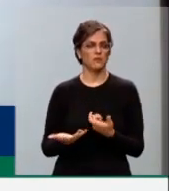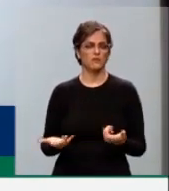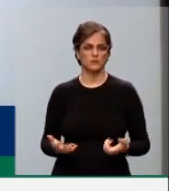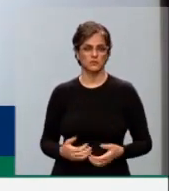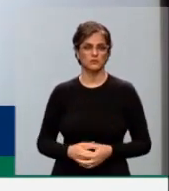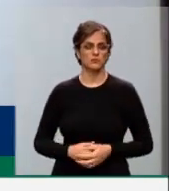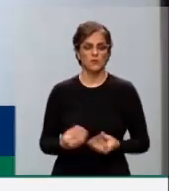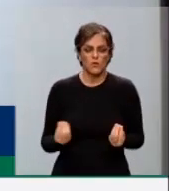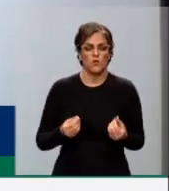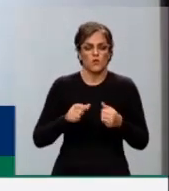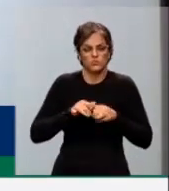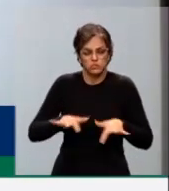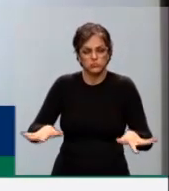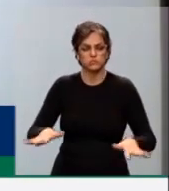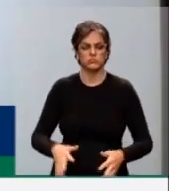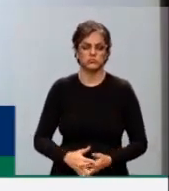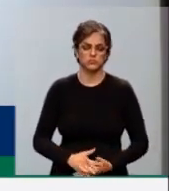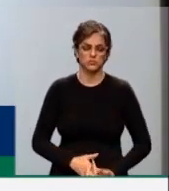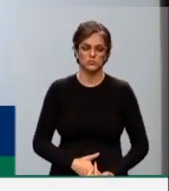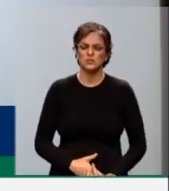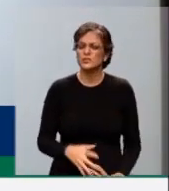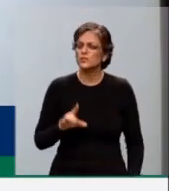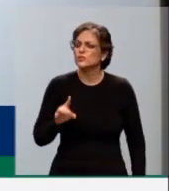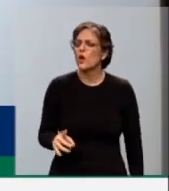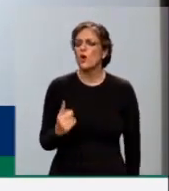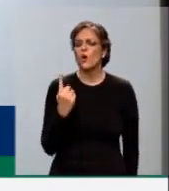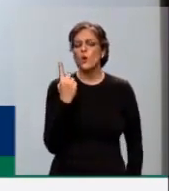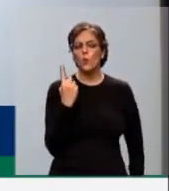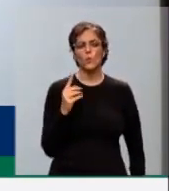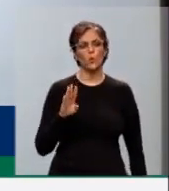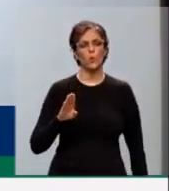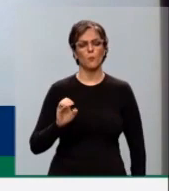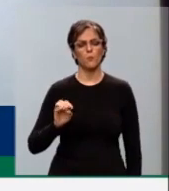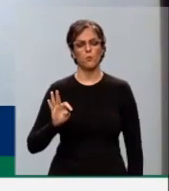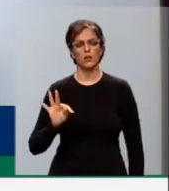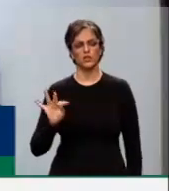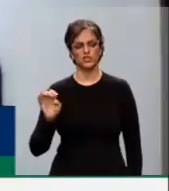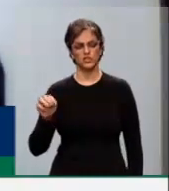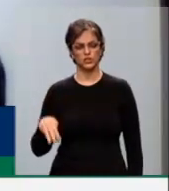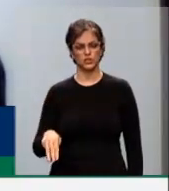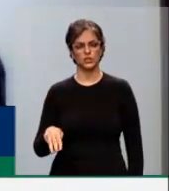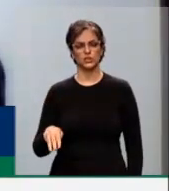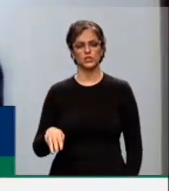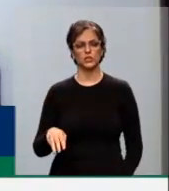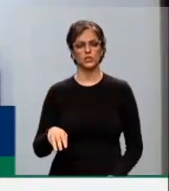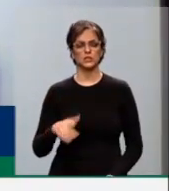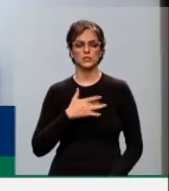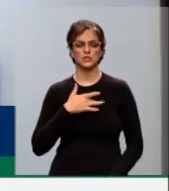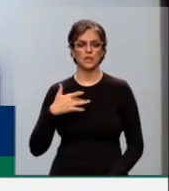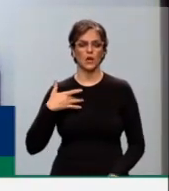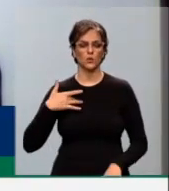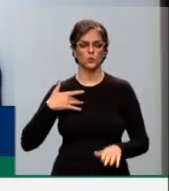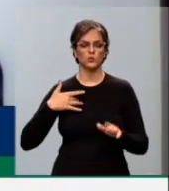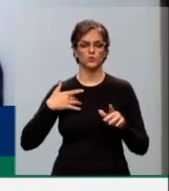nós tivemos apenas um boletim epidemiológico divulgado pelo Ministério da Saúde lá em meados